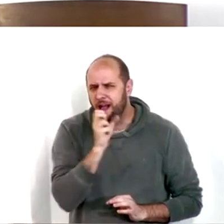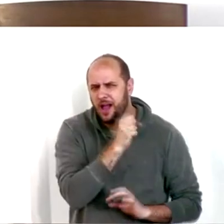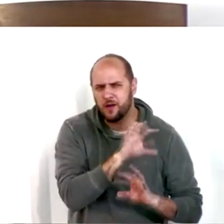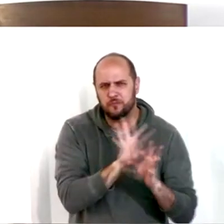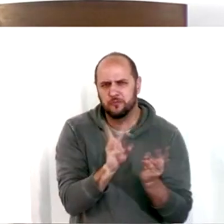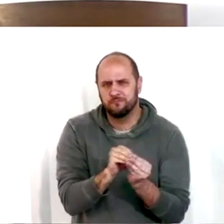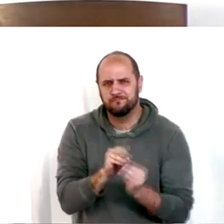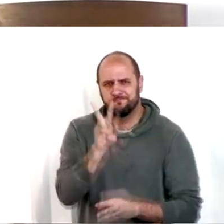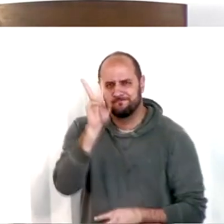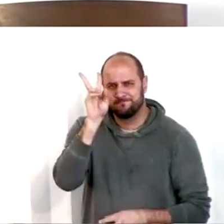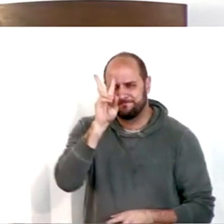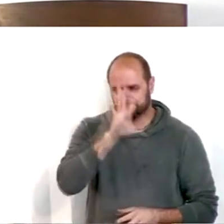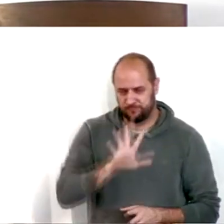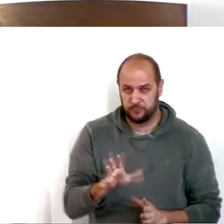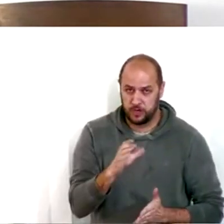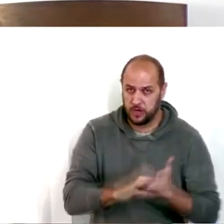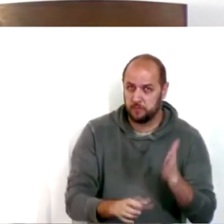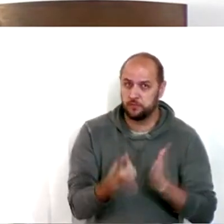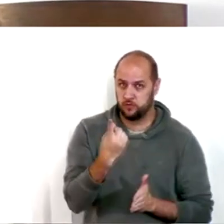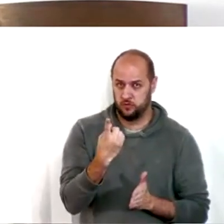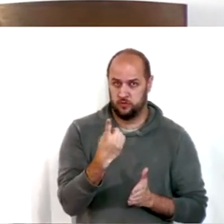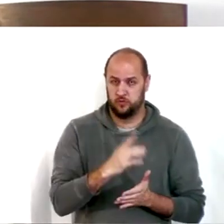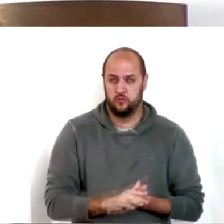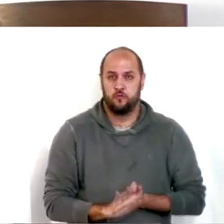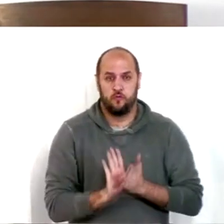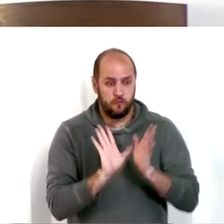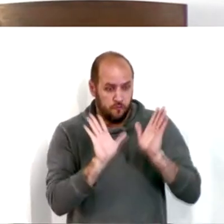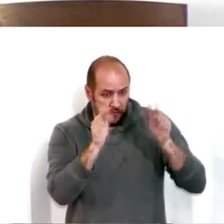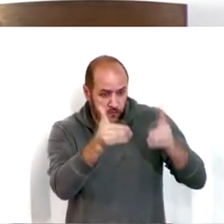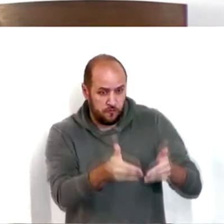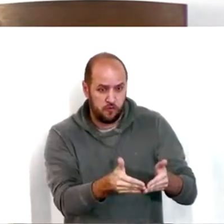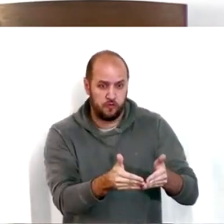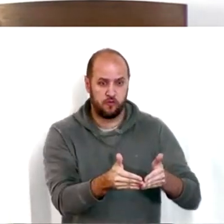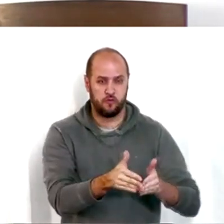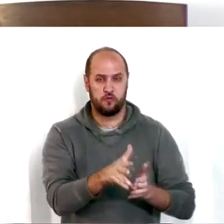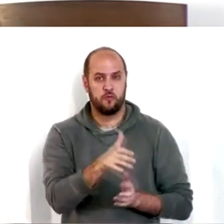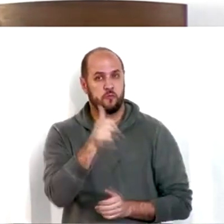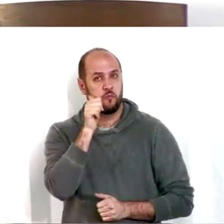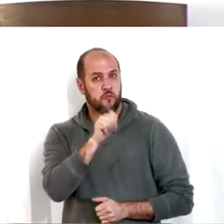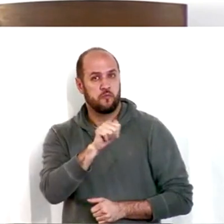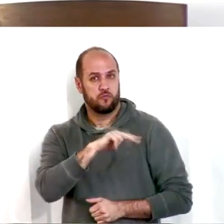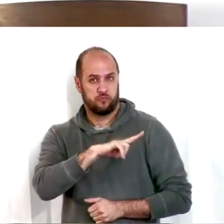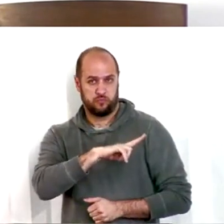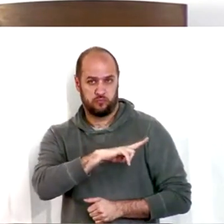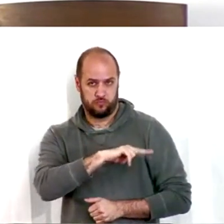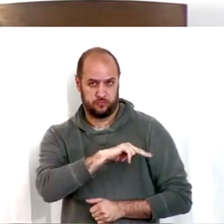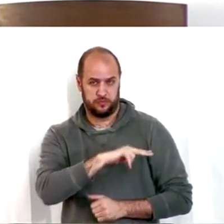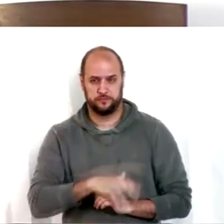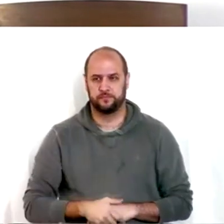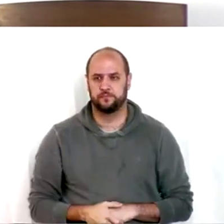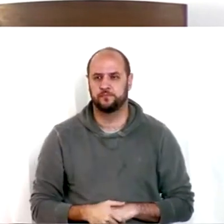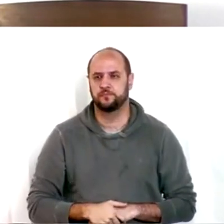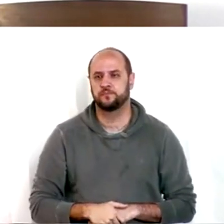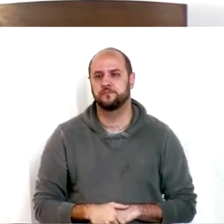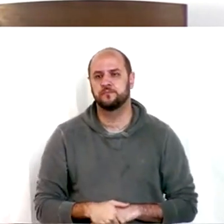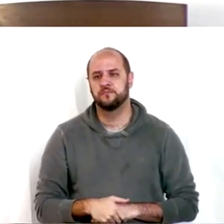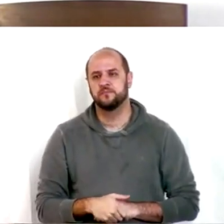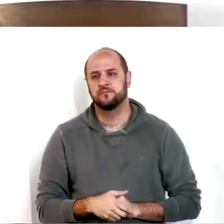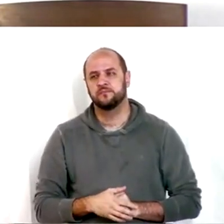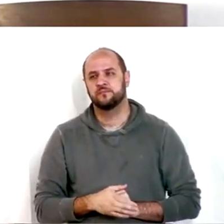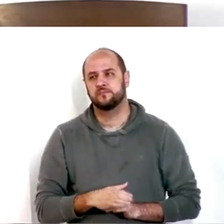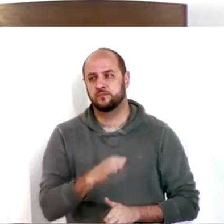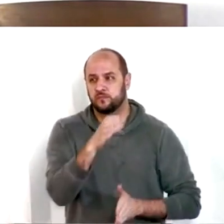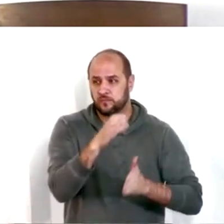breve recapitulação. O capítulo 1 estava com um foco em Noemi. O capítulo 1